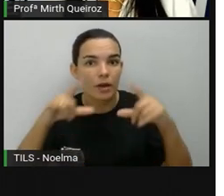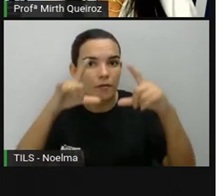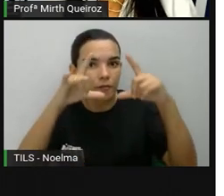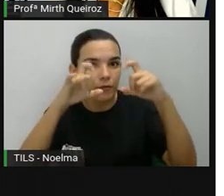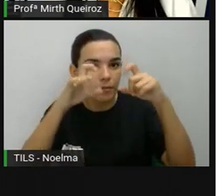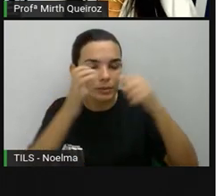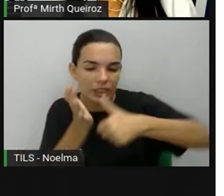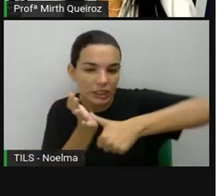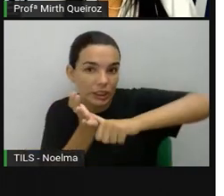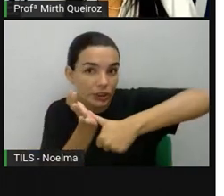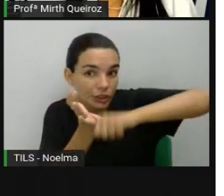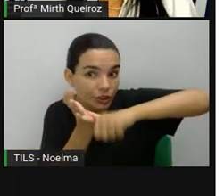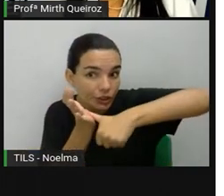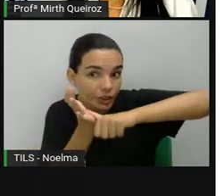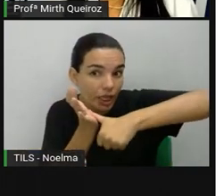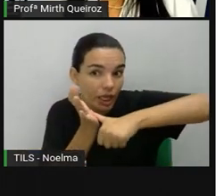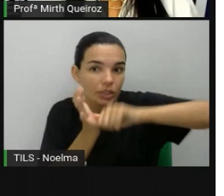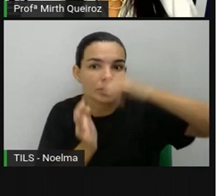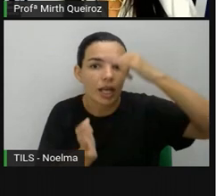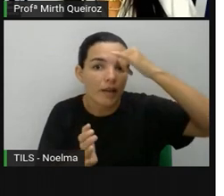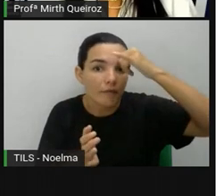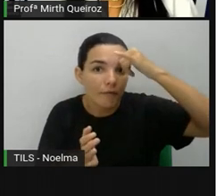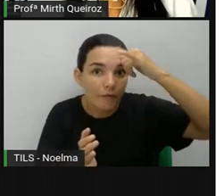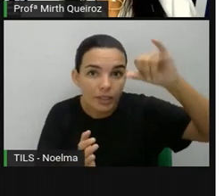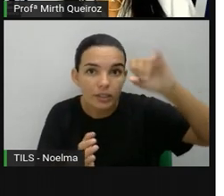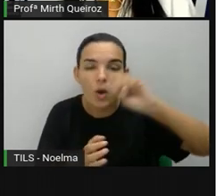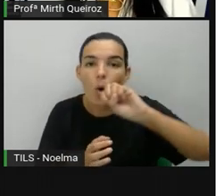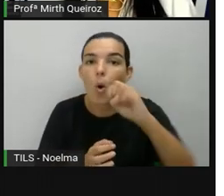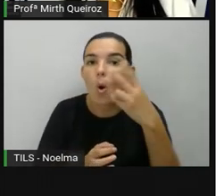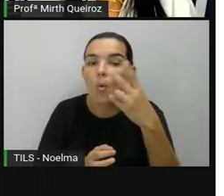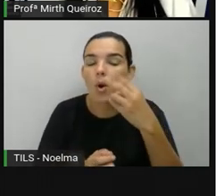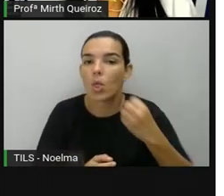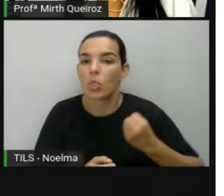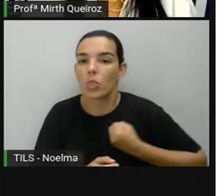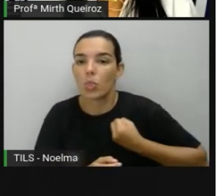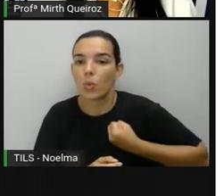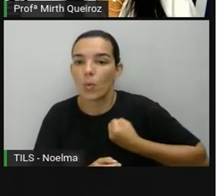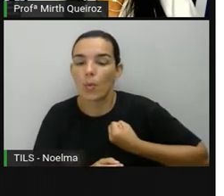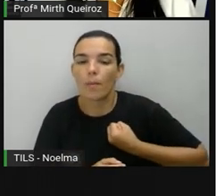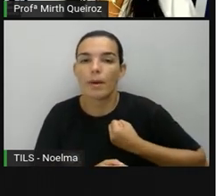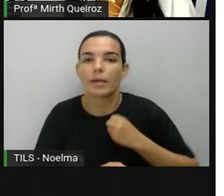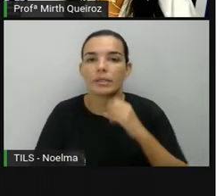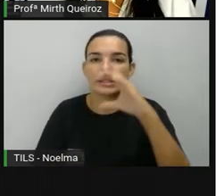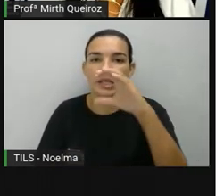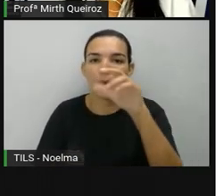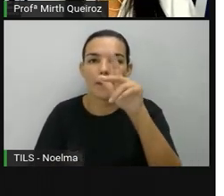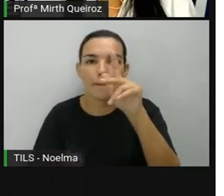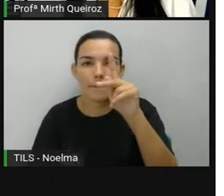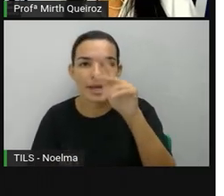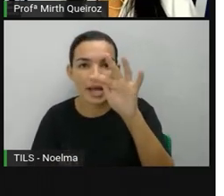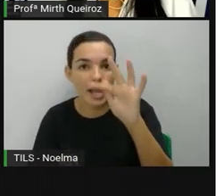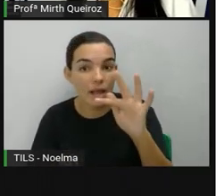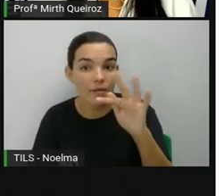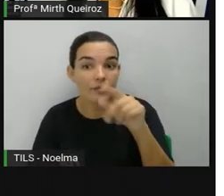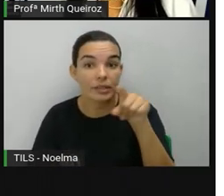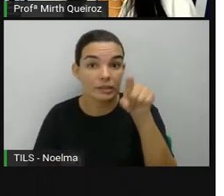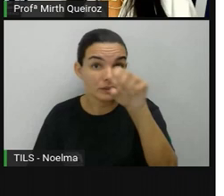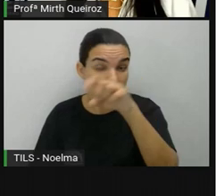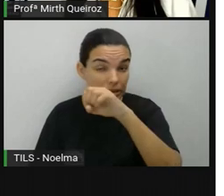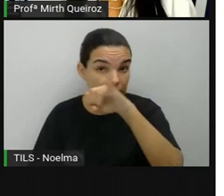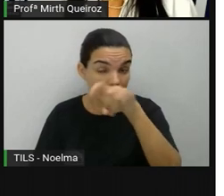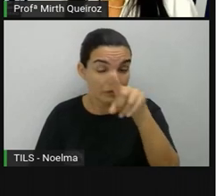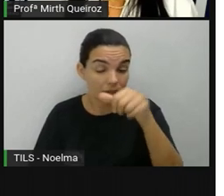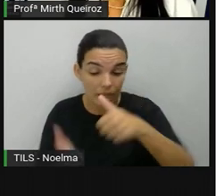do RG, né? Ou números, como é o caso do CPF, tá? A gente tem que tomar cuidado com isso. Quando você posta sua foto